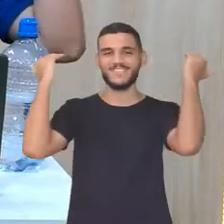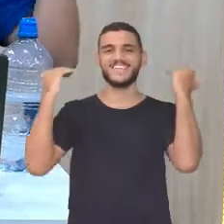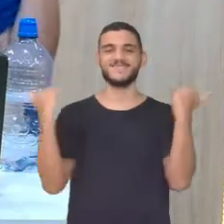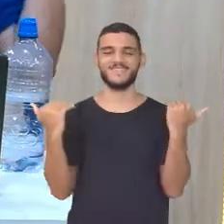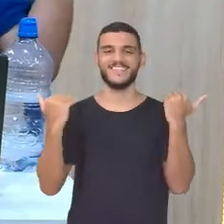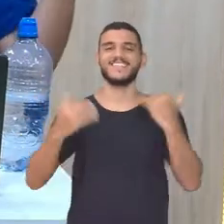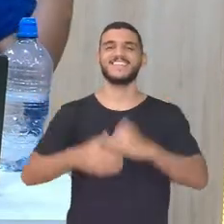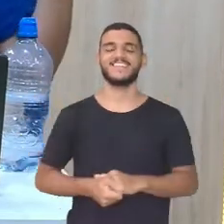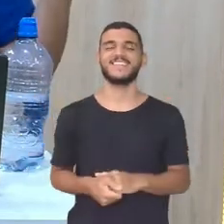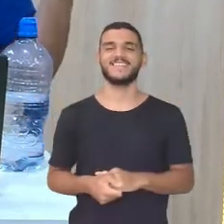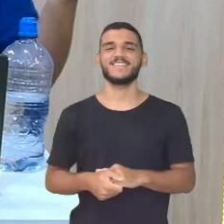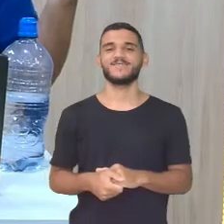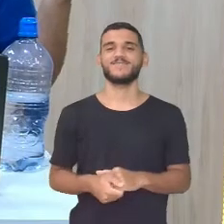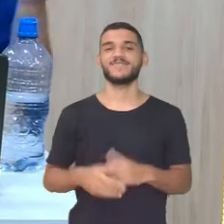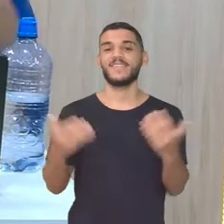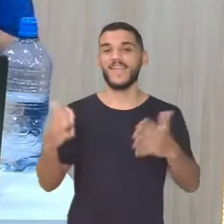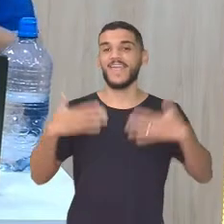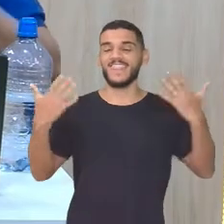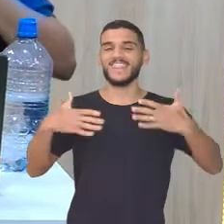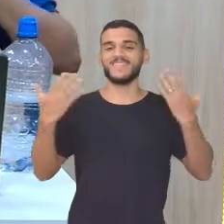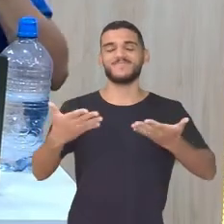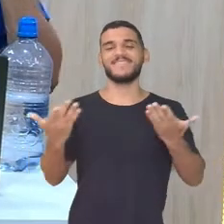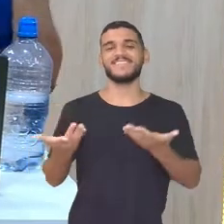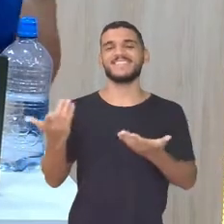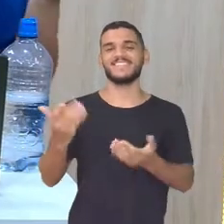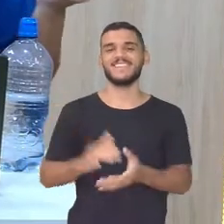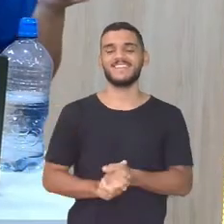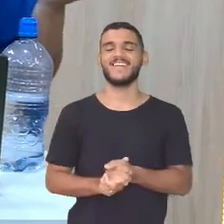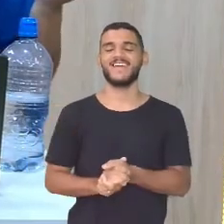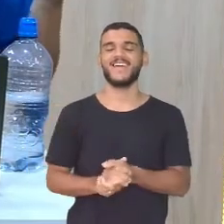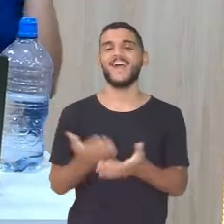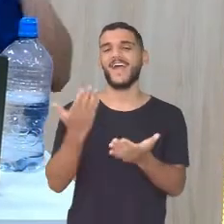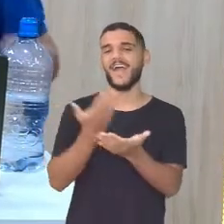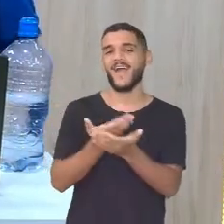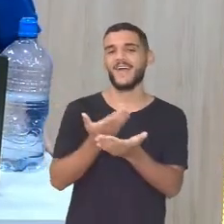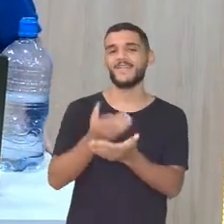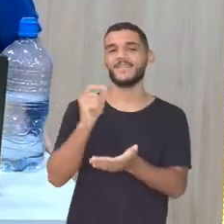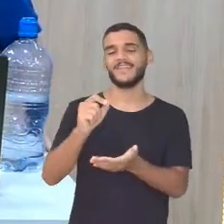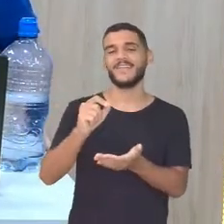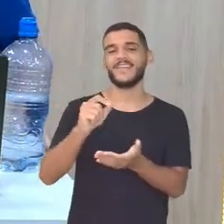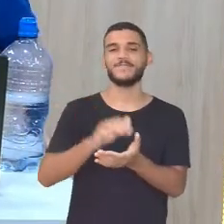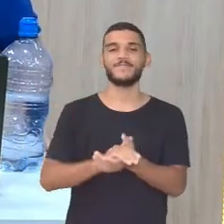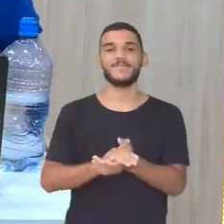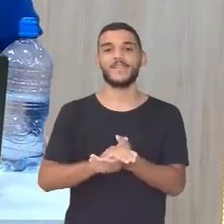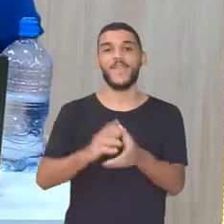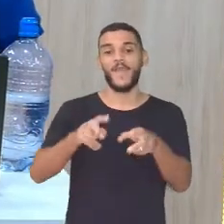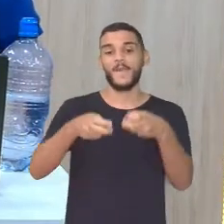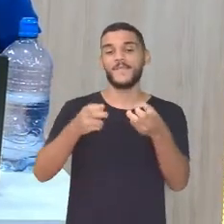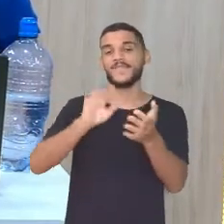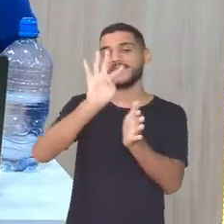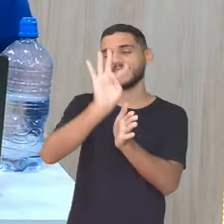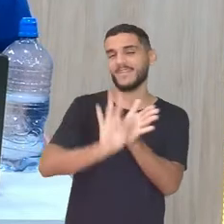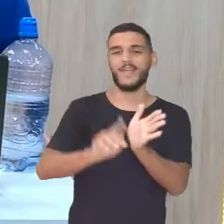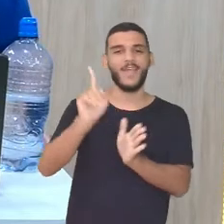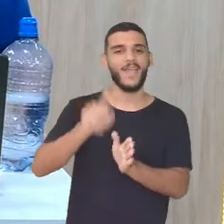sinal. Estou aqui animadíssima para mais uma aula de interpretação de texto, que eu preciso confessar que é uma das minhas